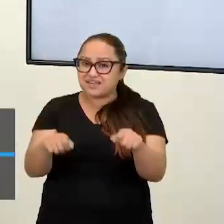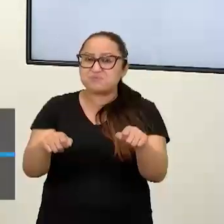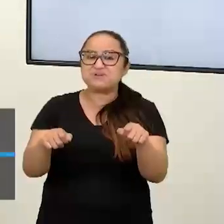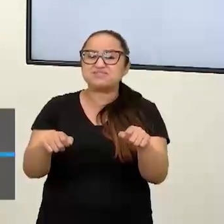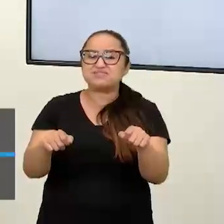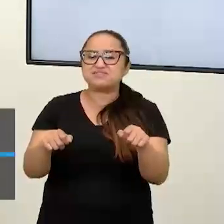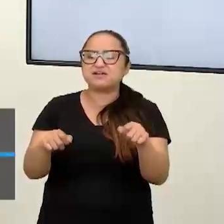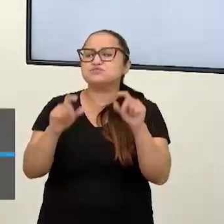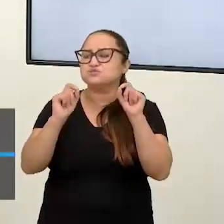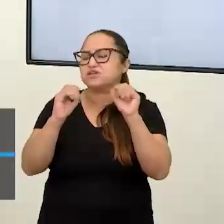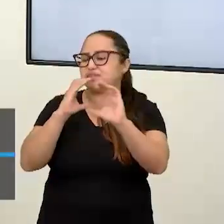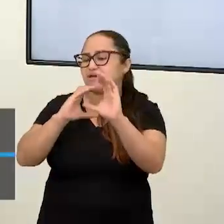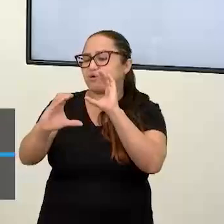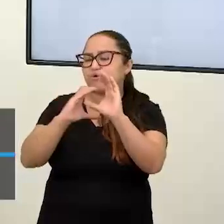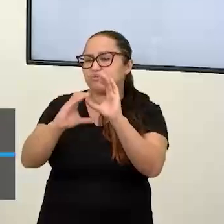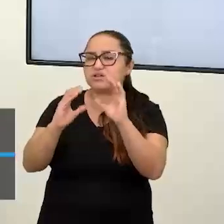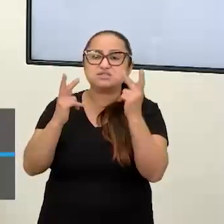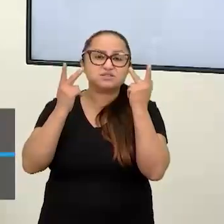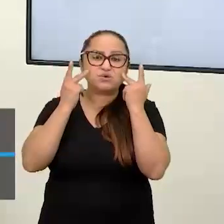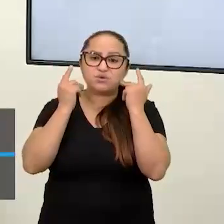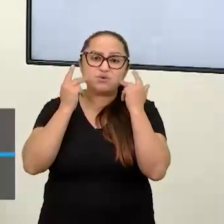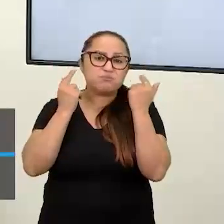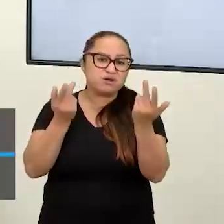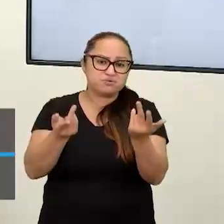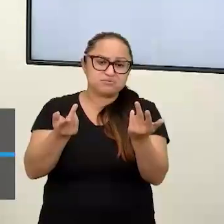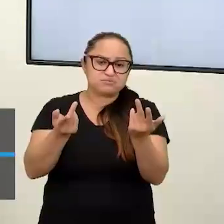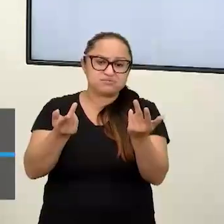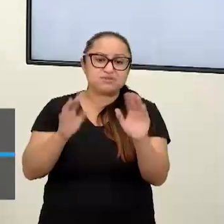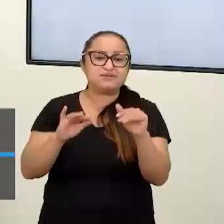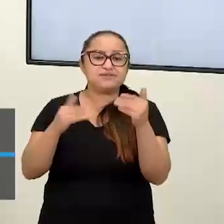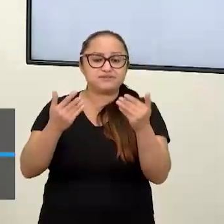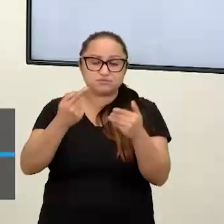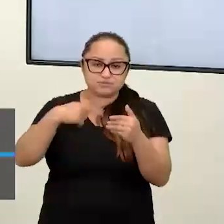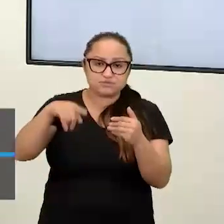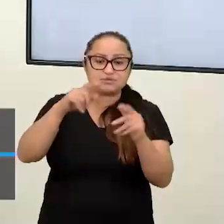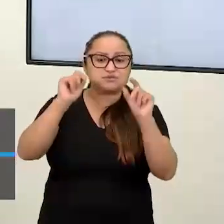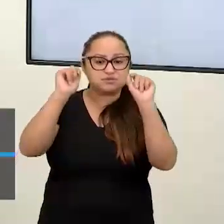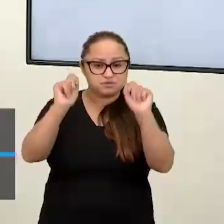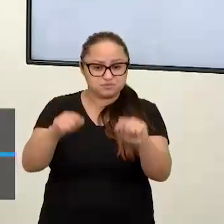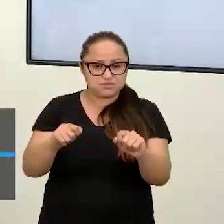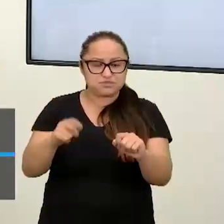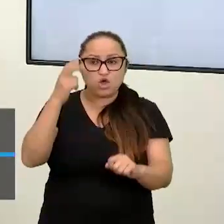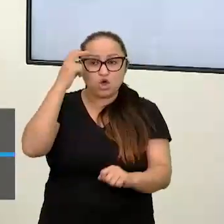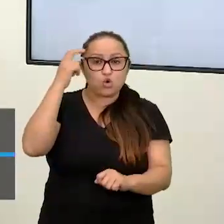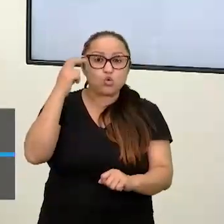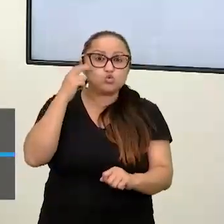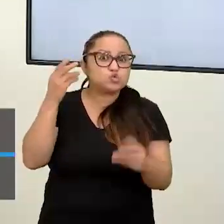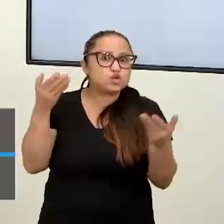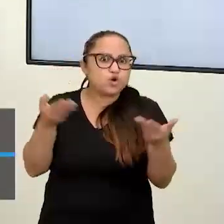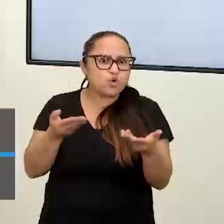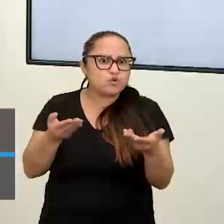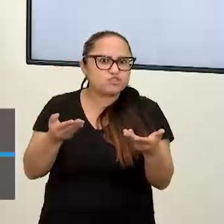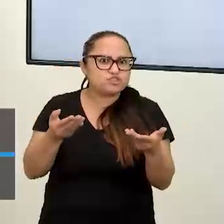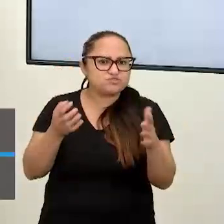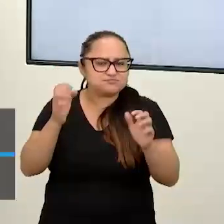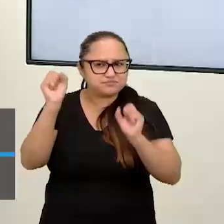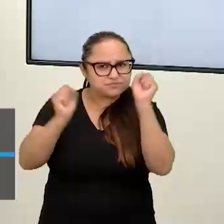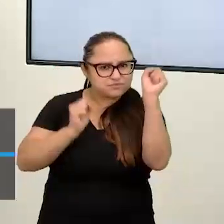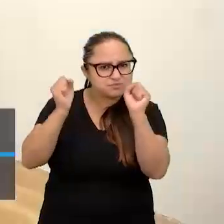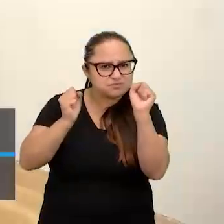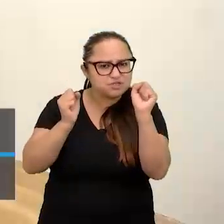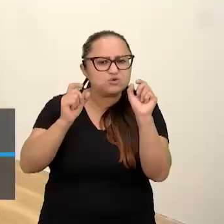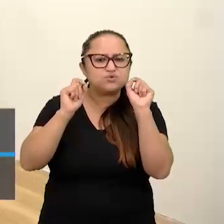possibilita uma comunicação comum. E essa comunicação permite com que a gente discuta cultura de massa hoje. E essa dimensão,